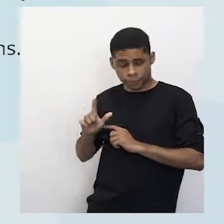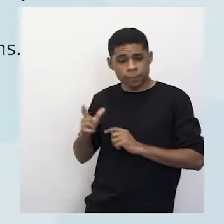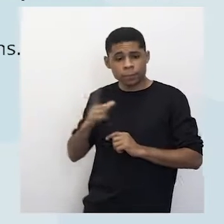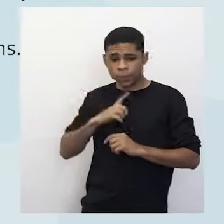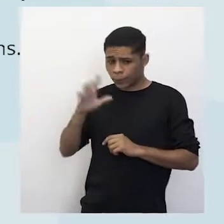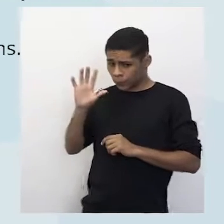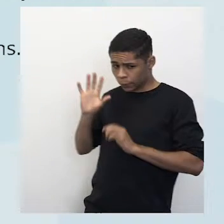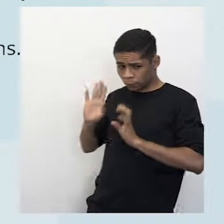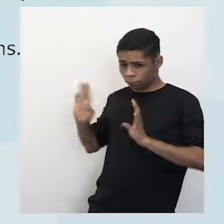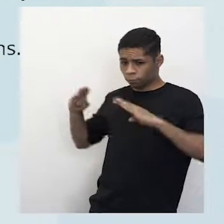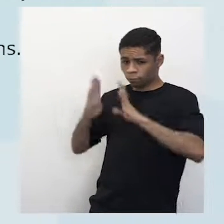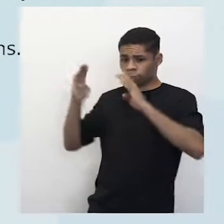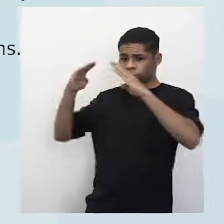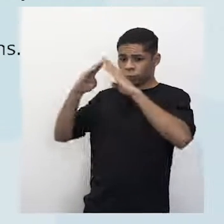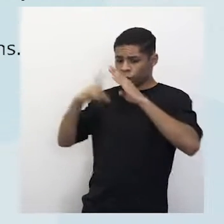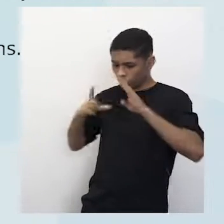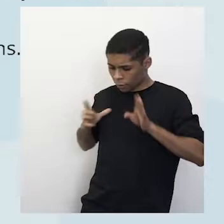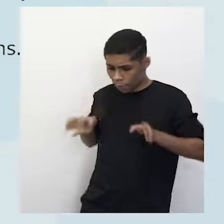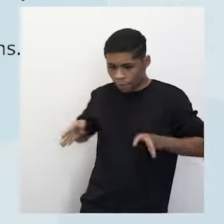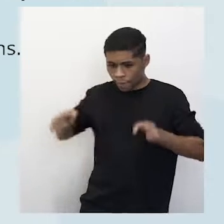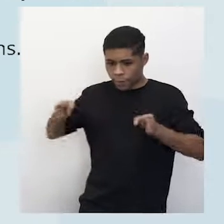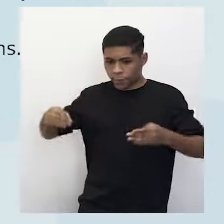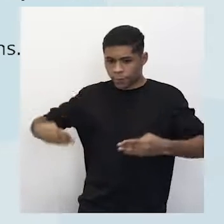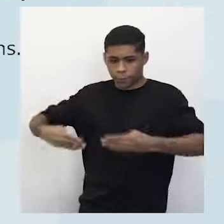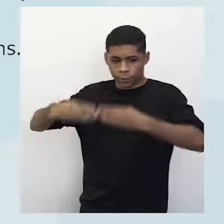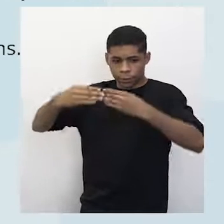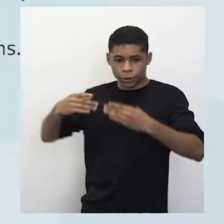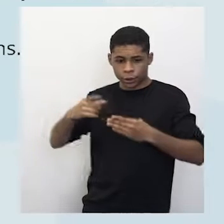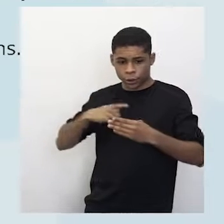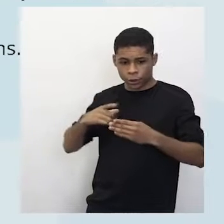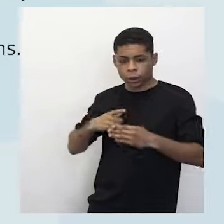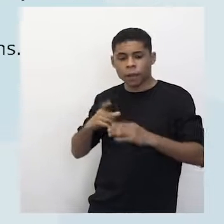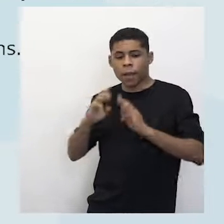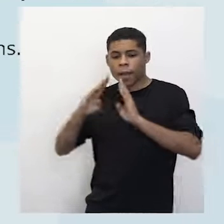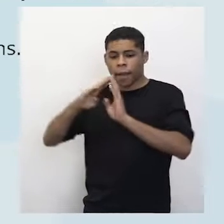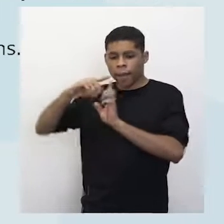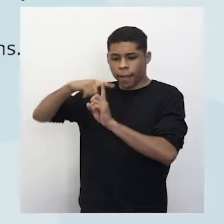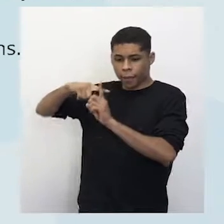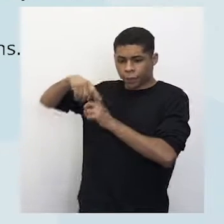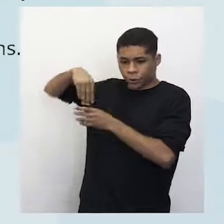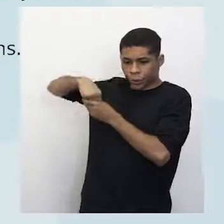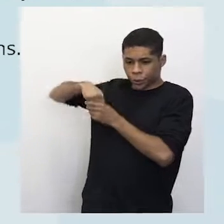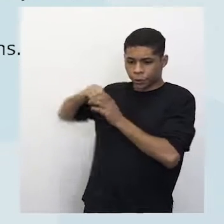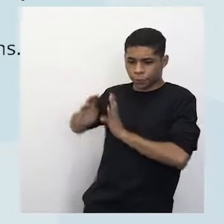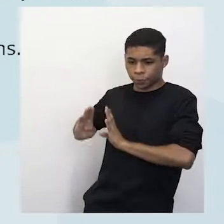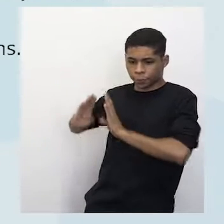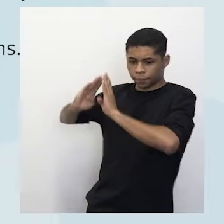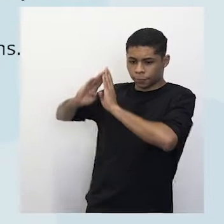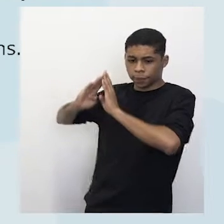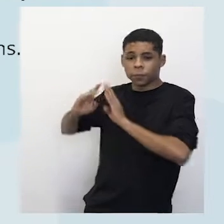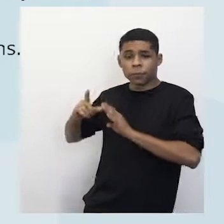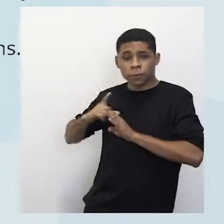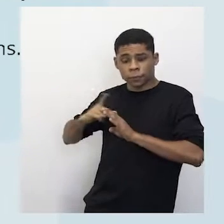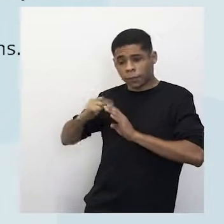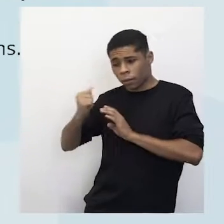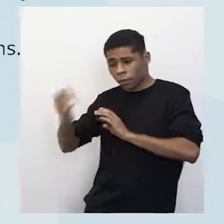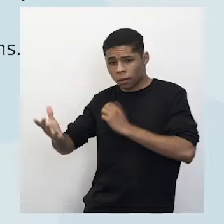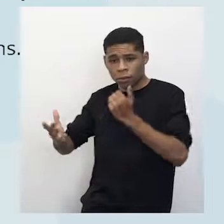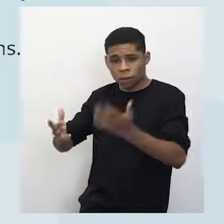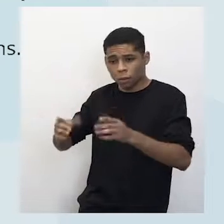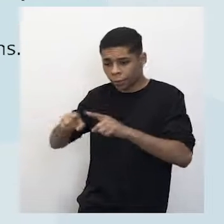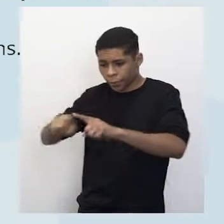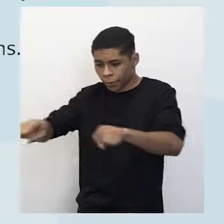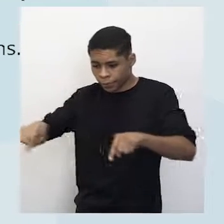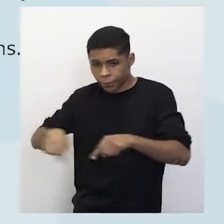todo murado, existiam os bosques, existia uma igreja e, claro, existiam as áreas